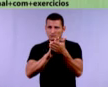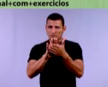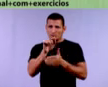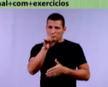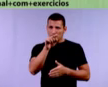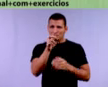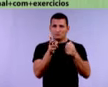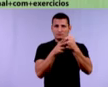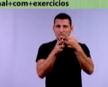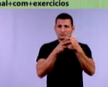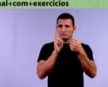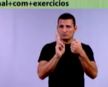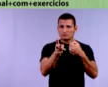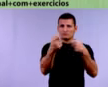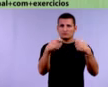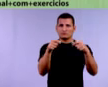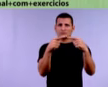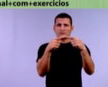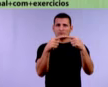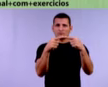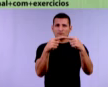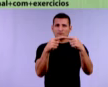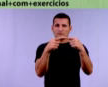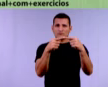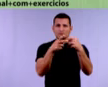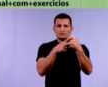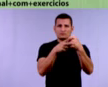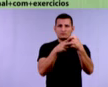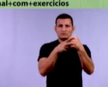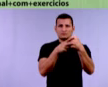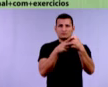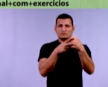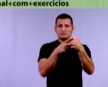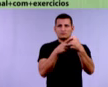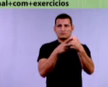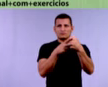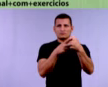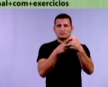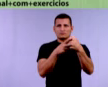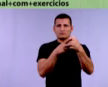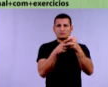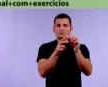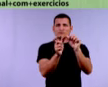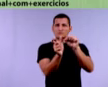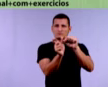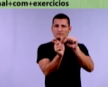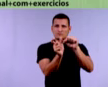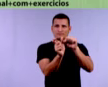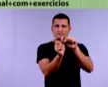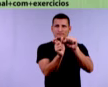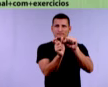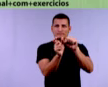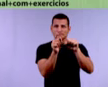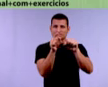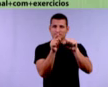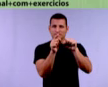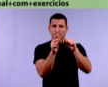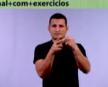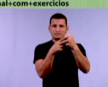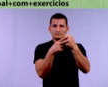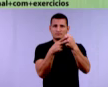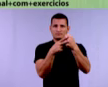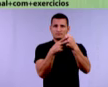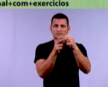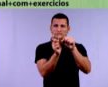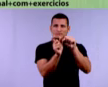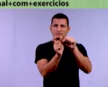terá que combinar com o substantivo da frente. Se no caso aqui o substantivo é no plural, então esse verbo ficará